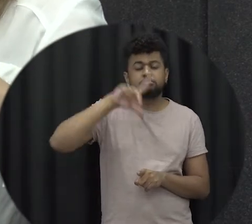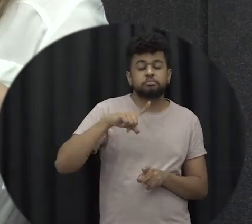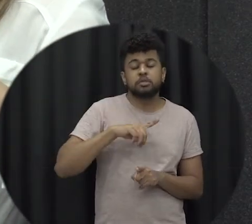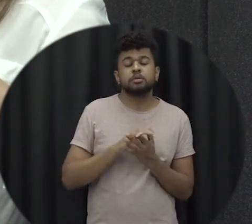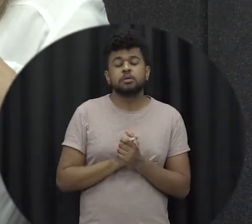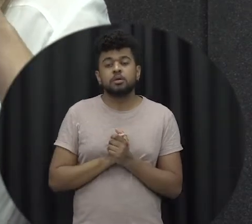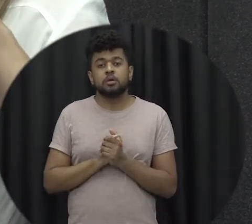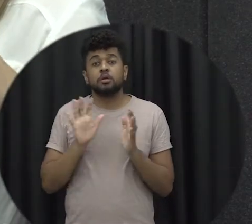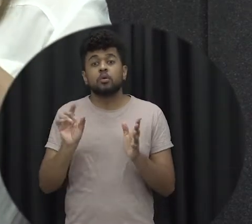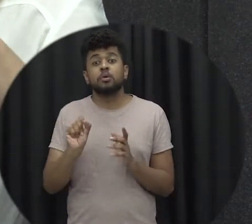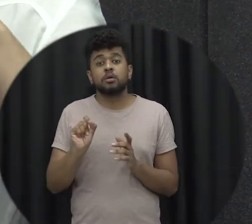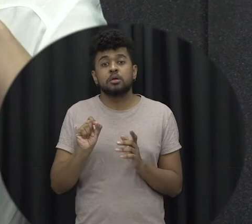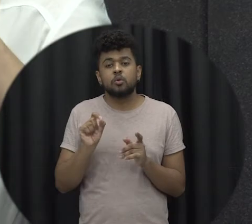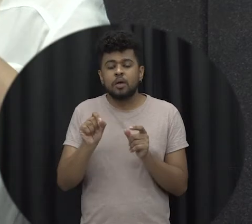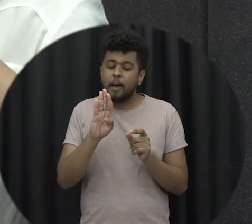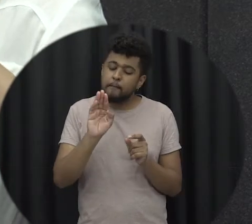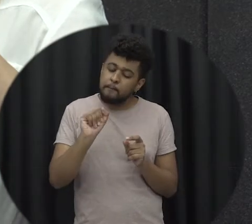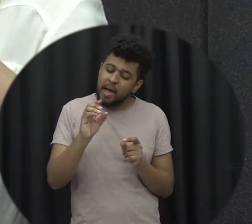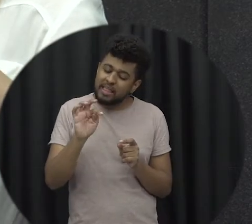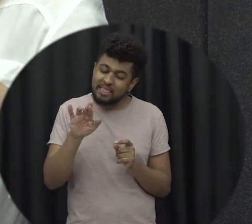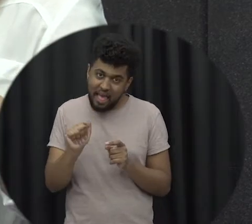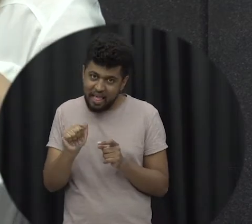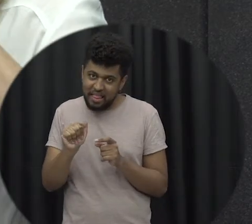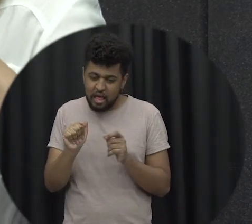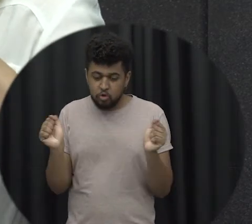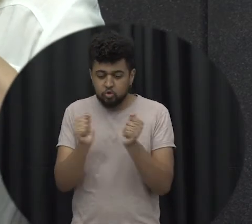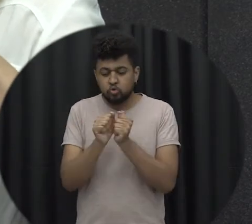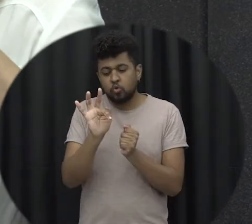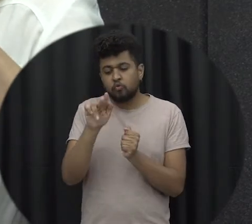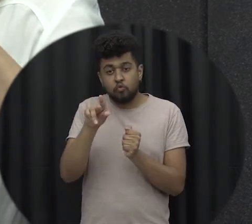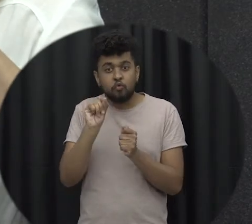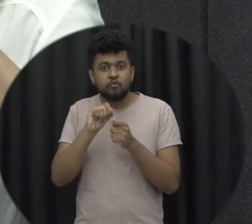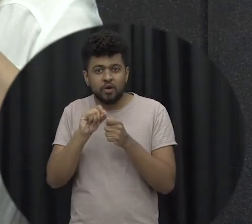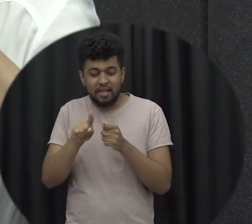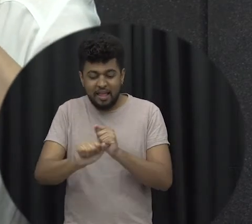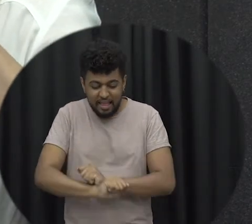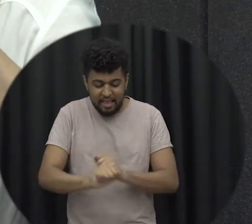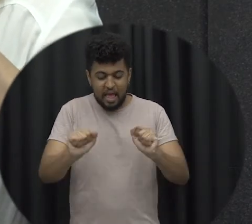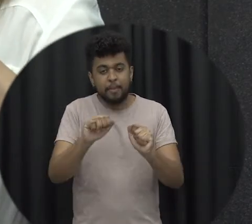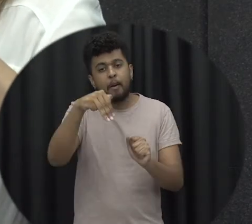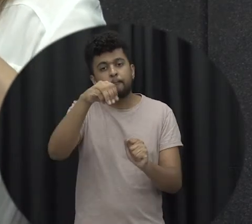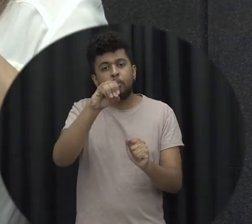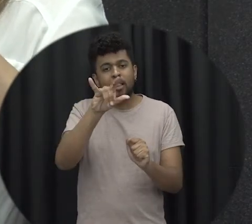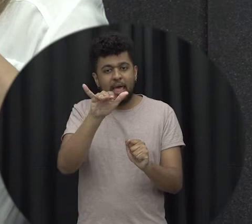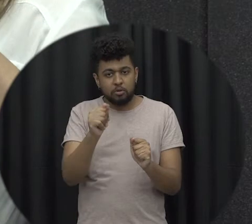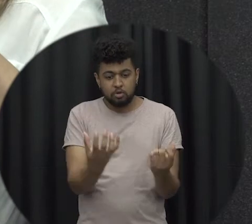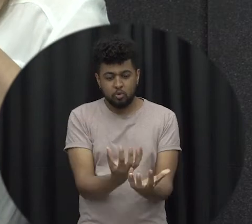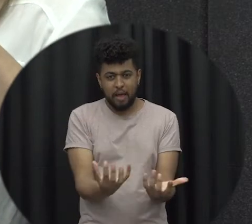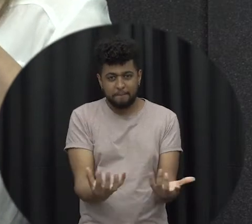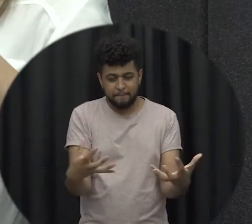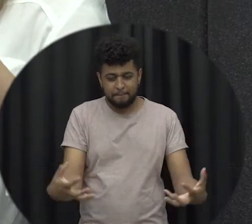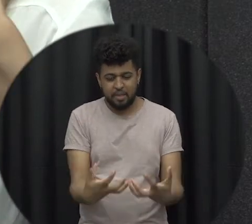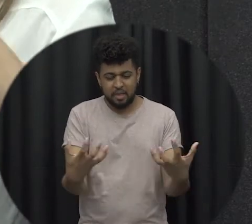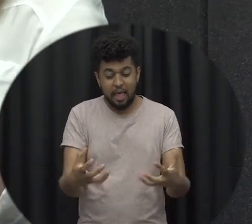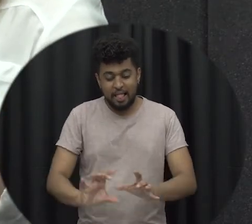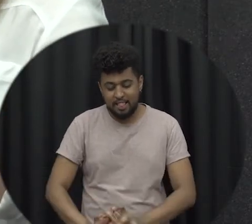associação. E aí, o que a bactéria com fungo faz? Ele quebra a molécula do capim, que é muito grande, e libera